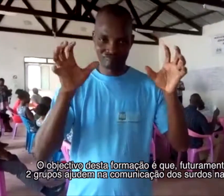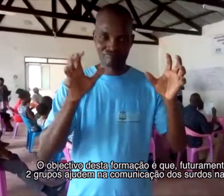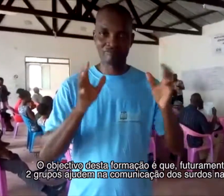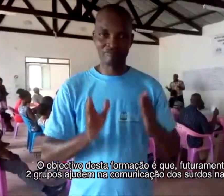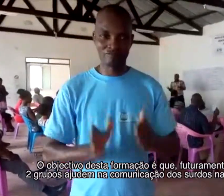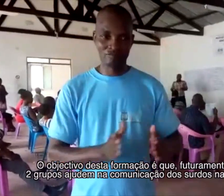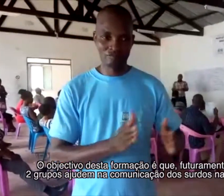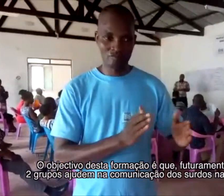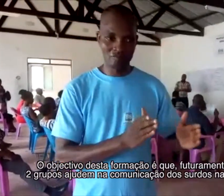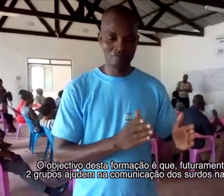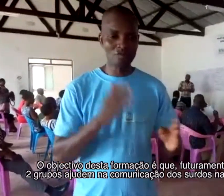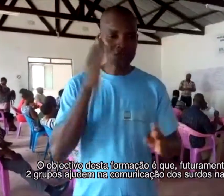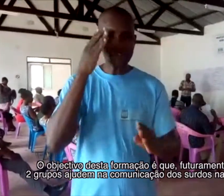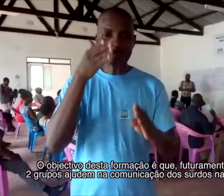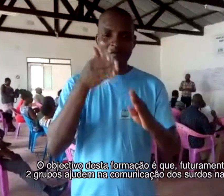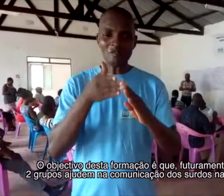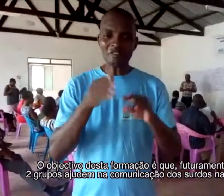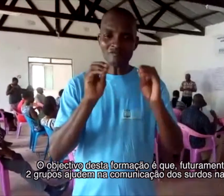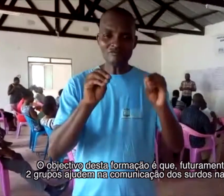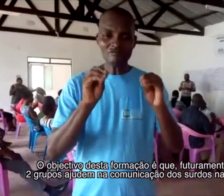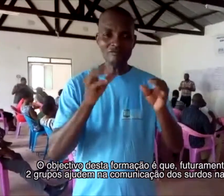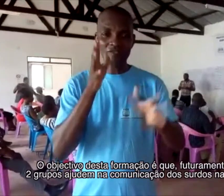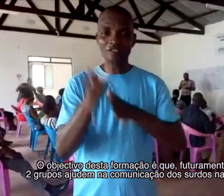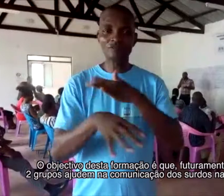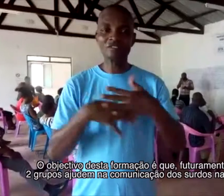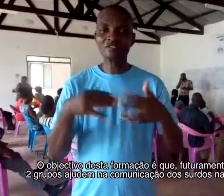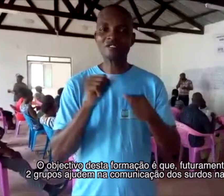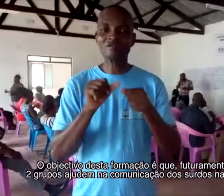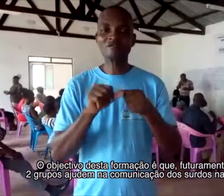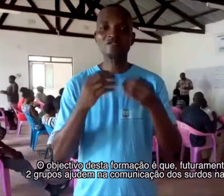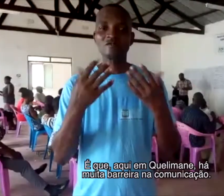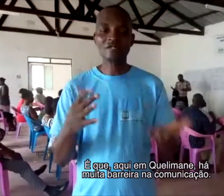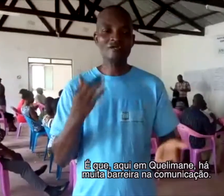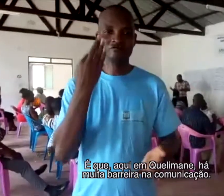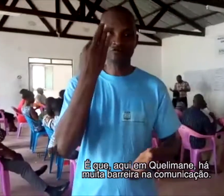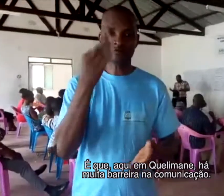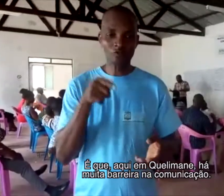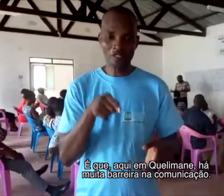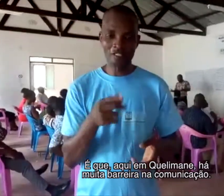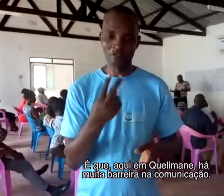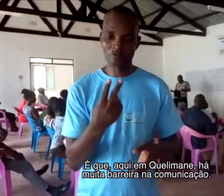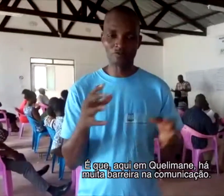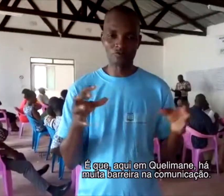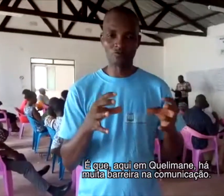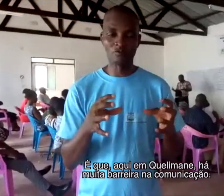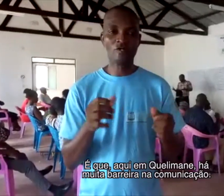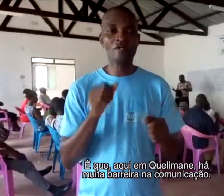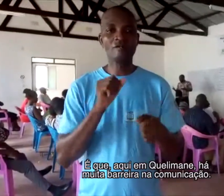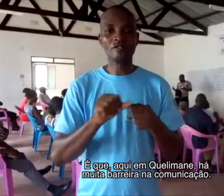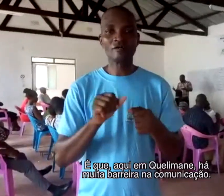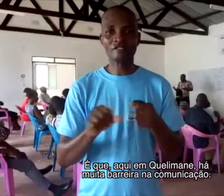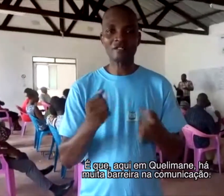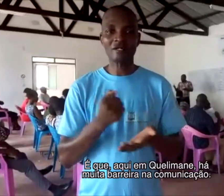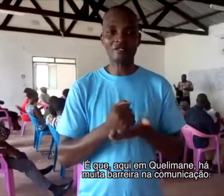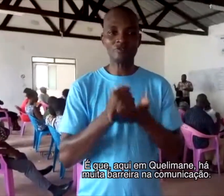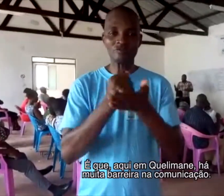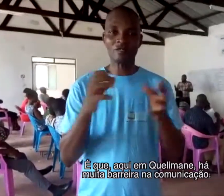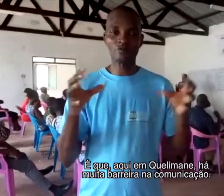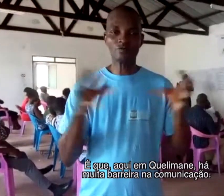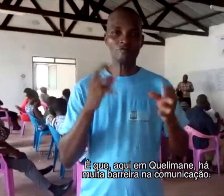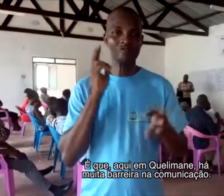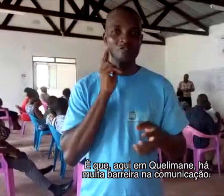dois grupos ajudem na comunicação dos surdos na província. É que aqui em Climane há muita barreira